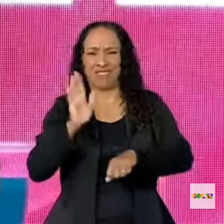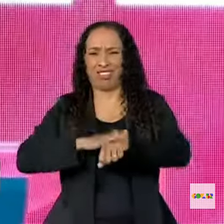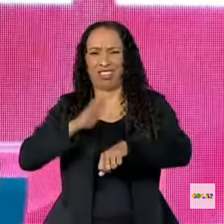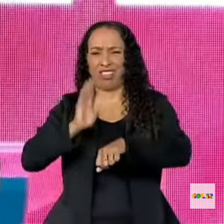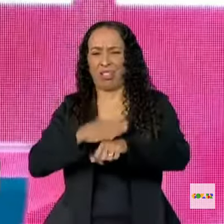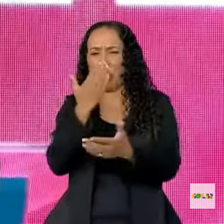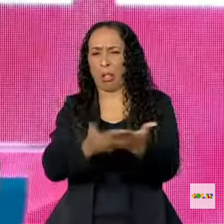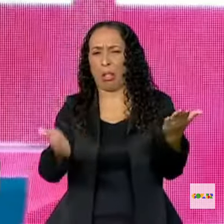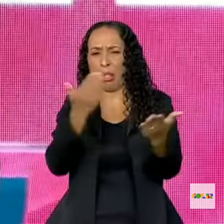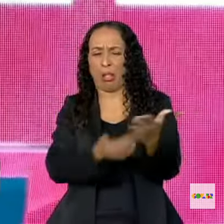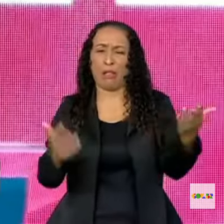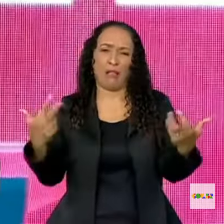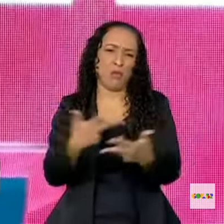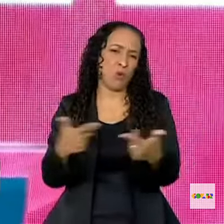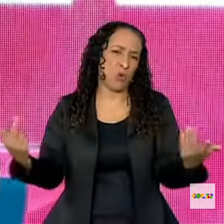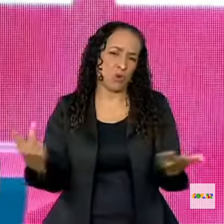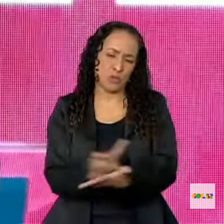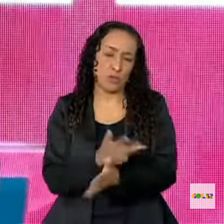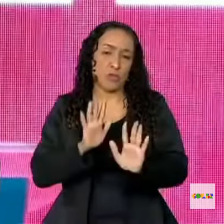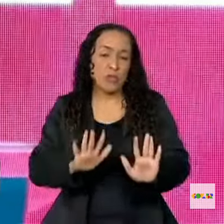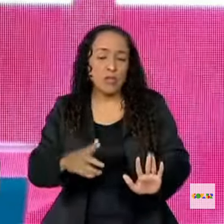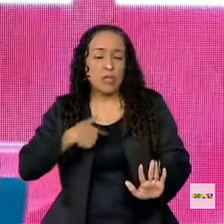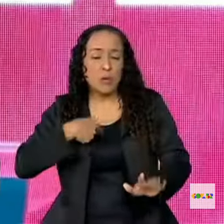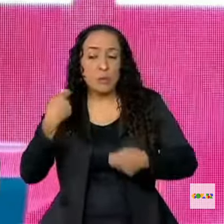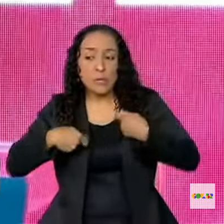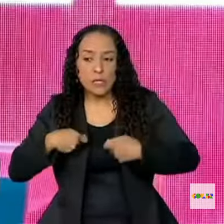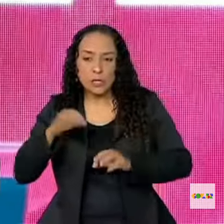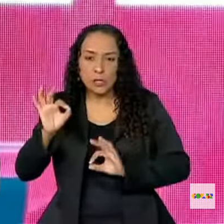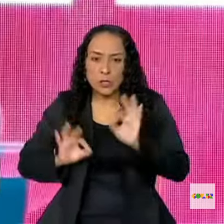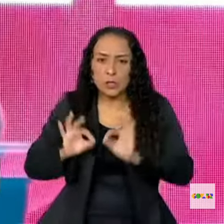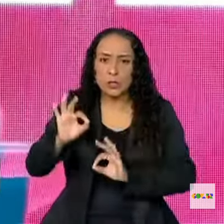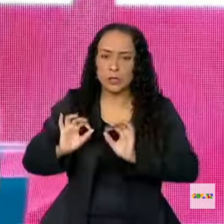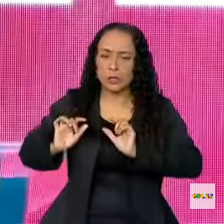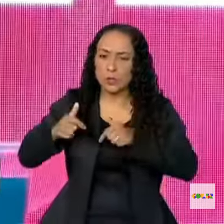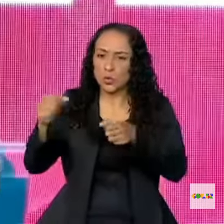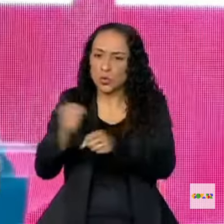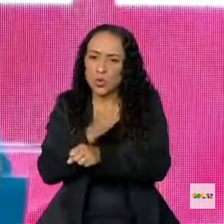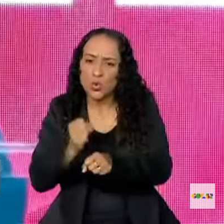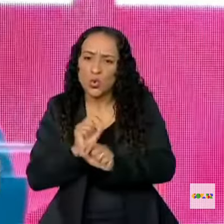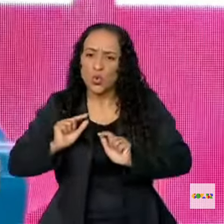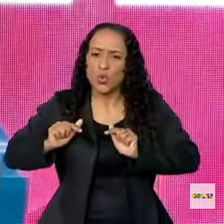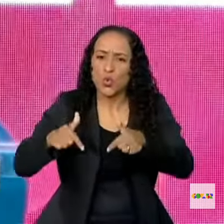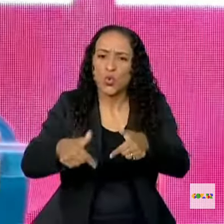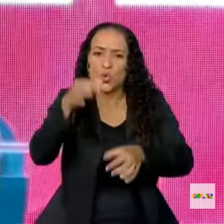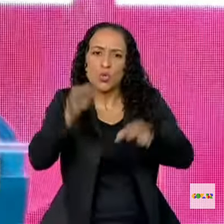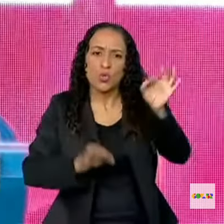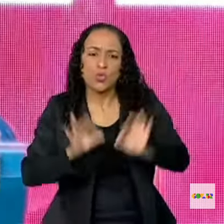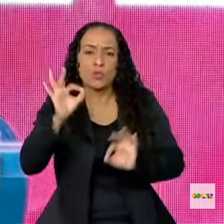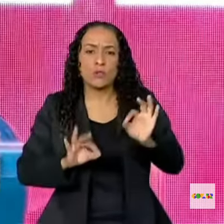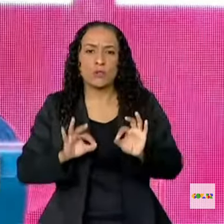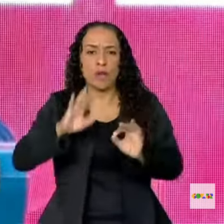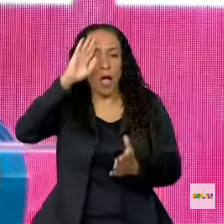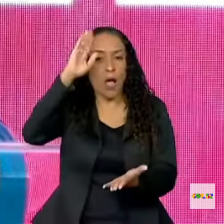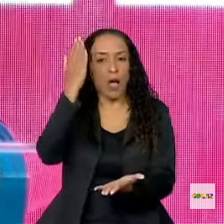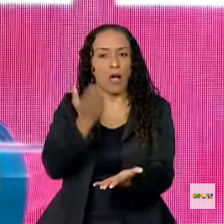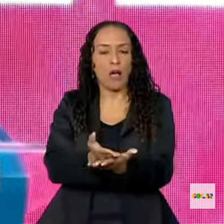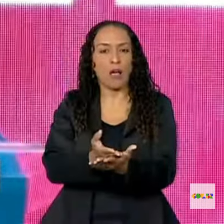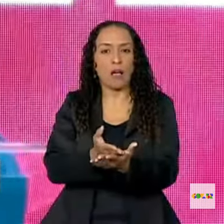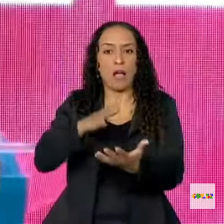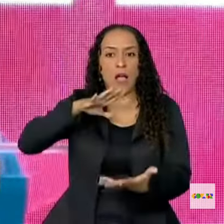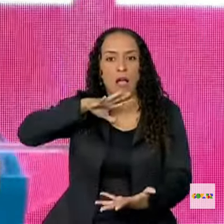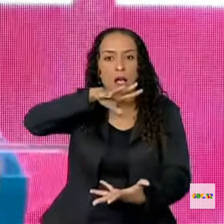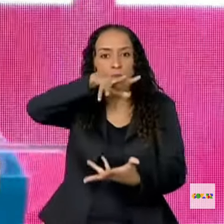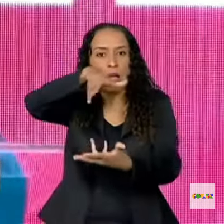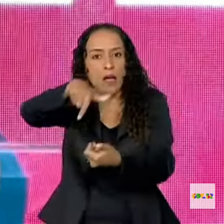coisas aconteçam e eu precisava construir uma credibilidade a nível internacional do